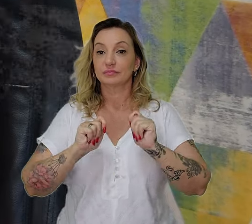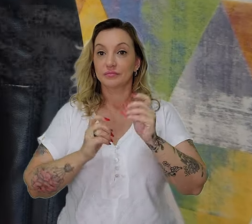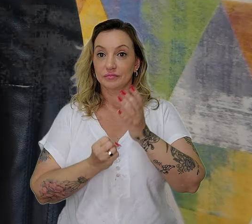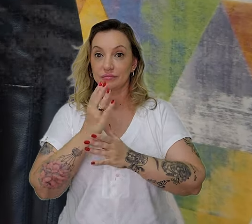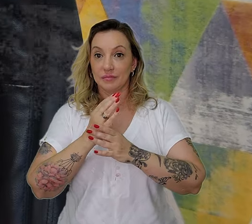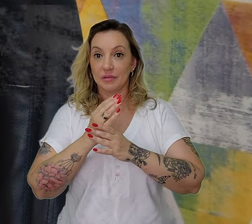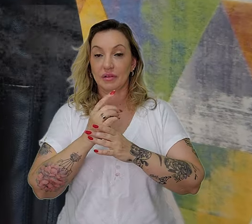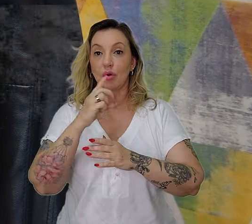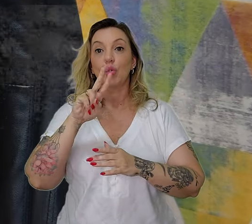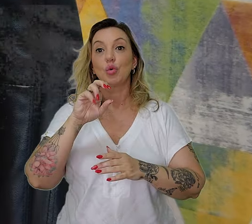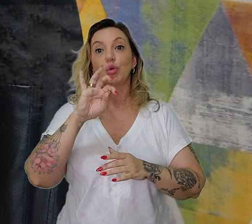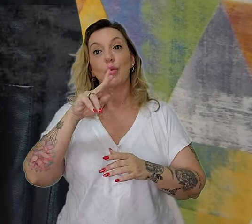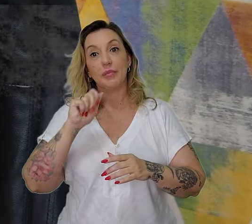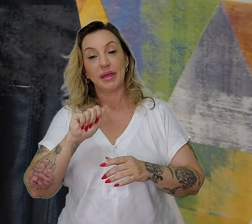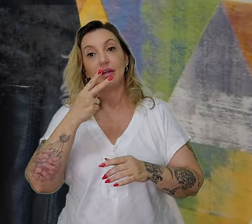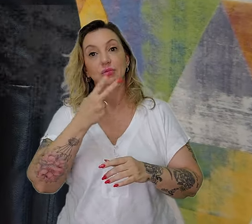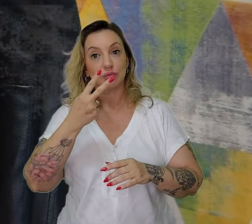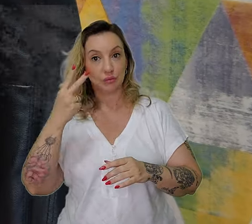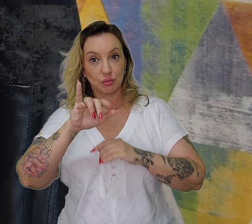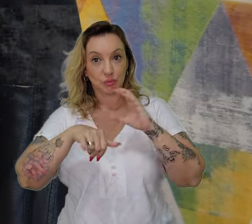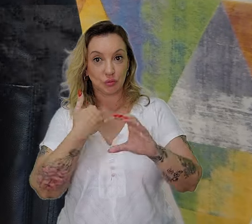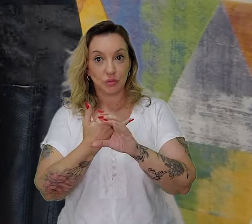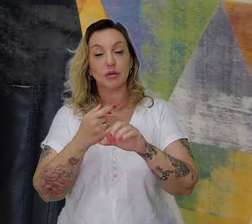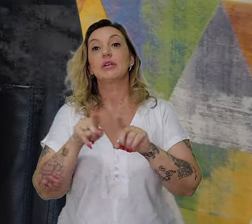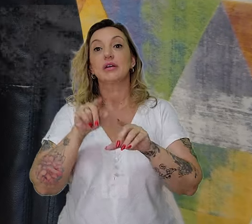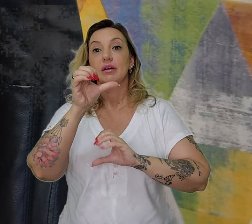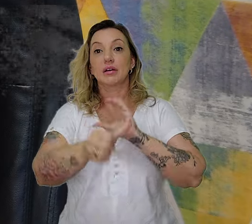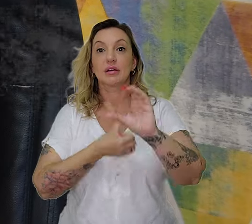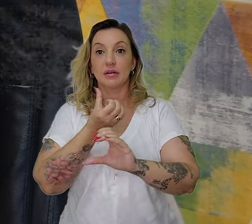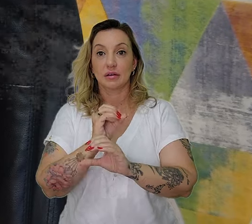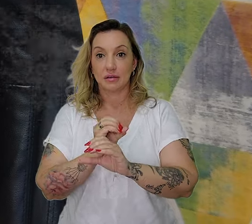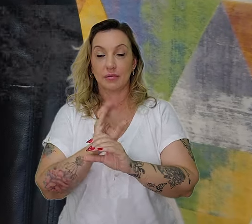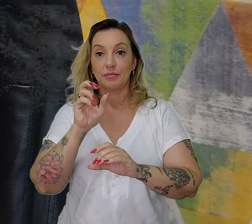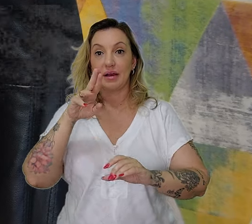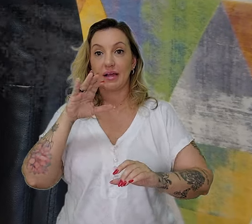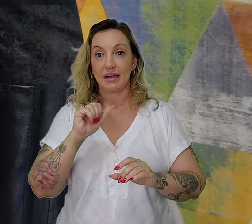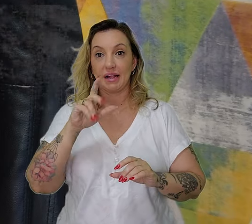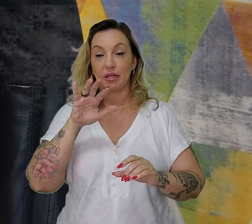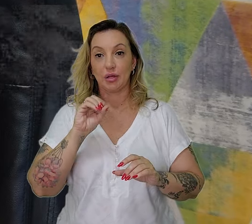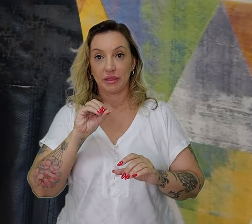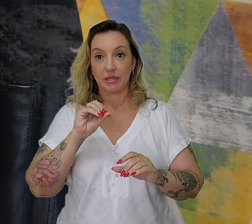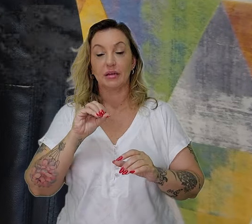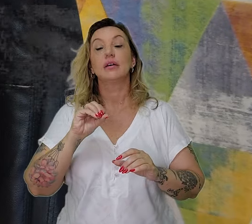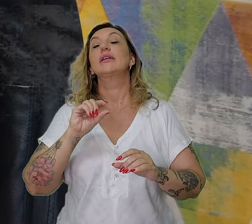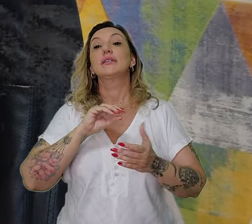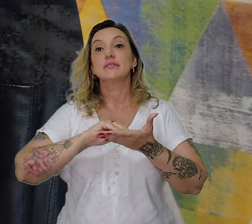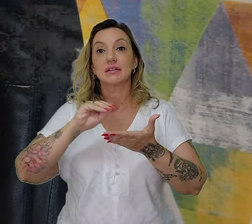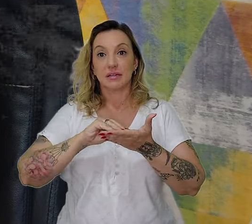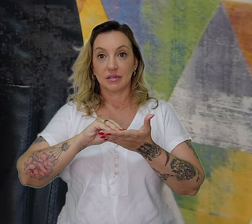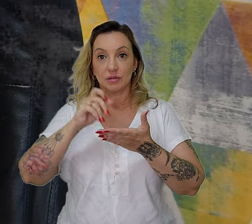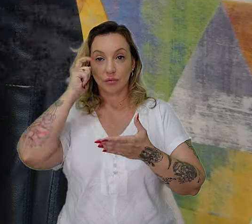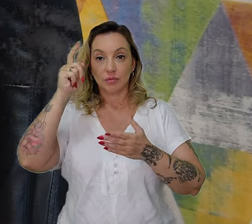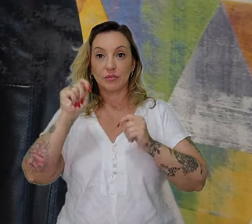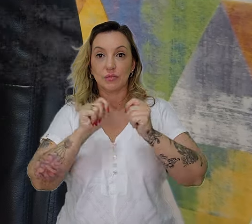criativa do canal Utopia 2222 do YouTube da carbono 60 da Branca Lione Produções e da Secretaria de Cultura